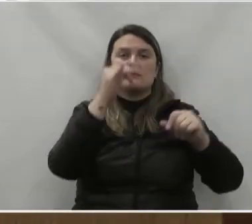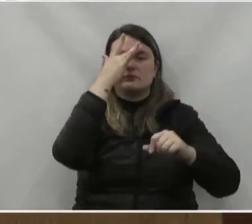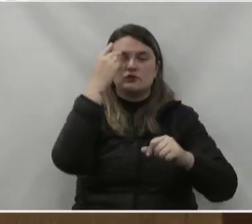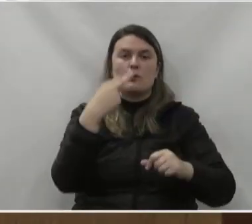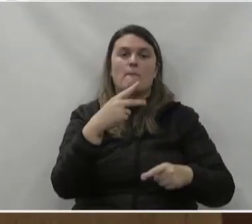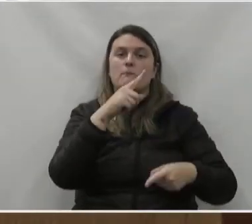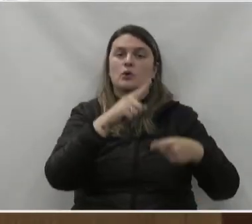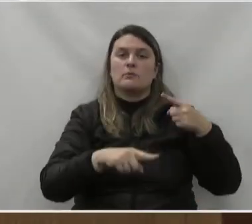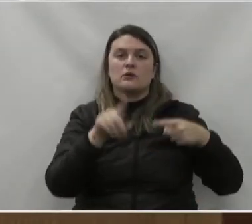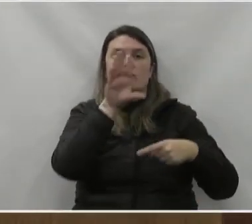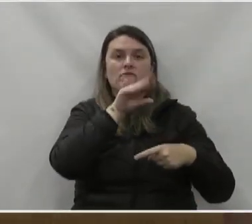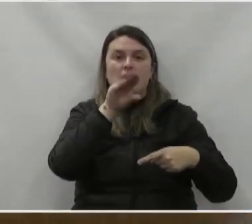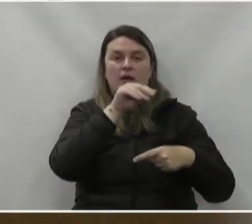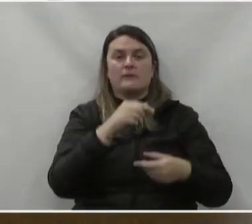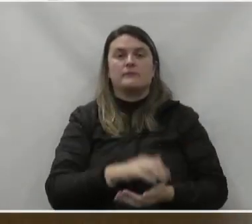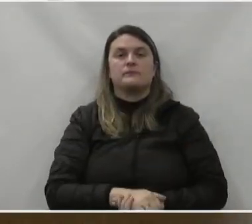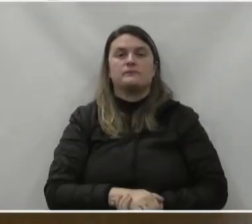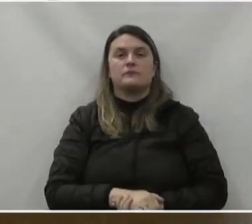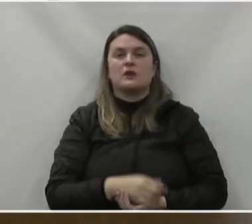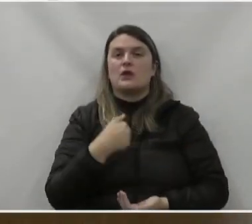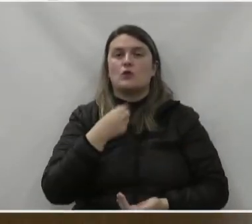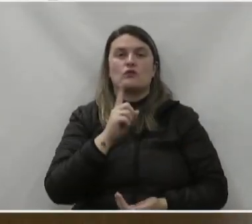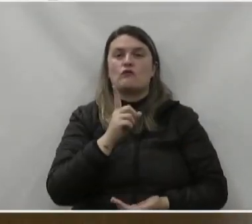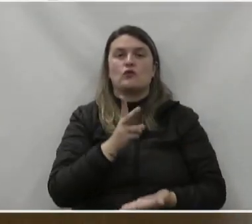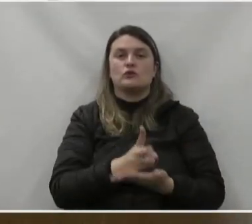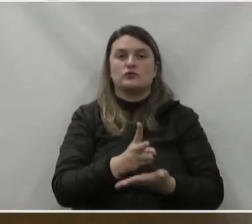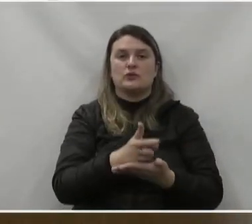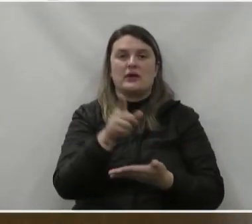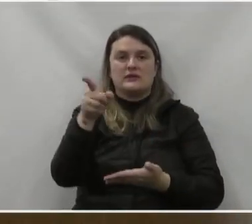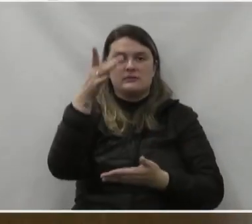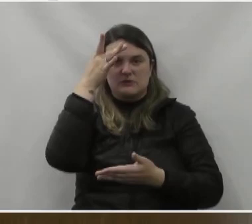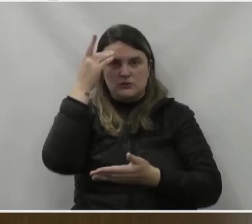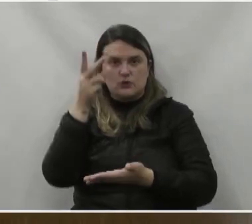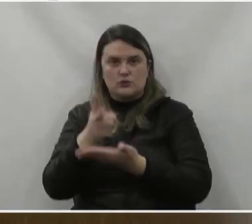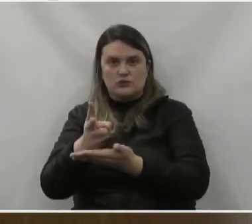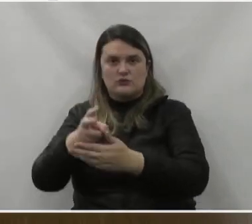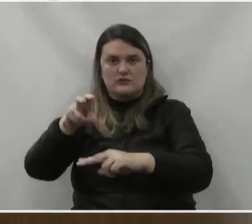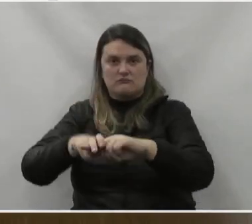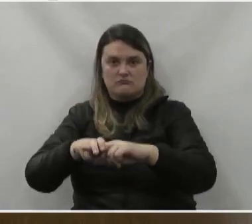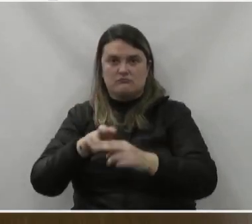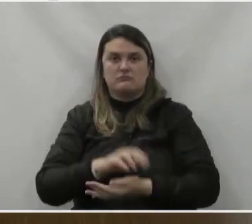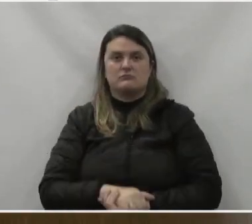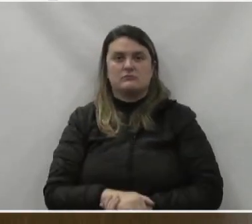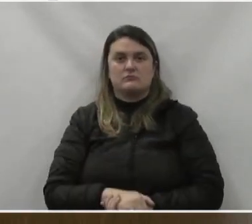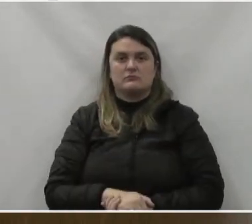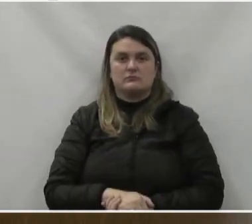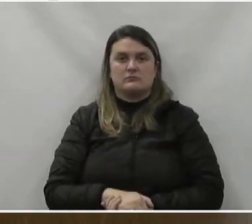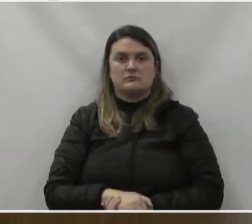manifestem. Eu não vou continuar se aquele senhor continuar ali, presidente, por favor.